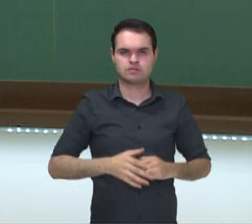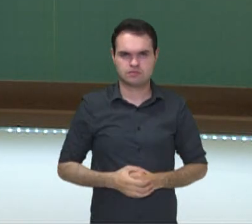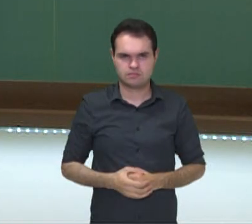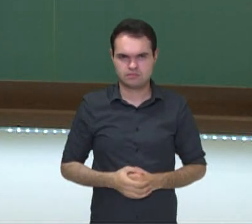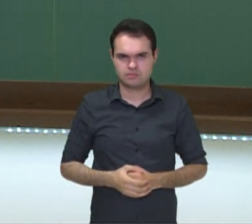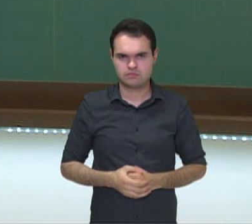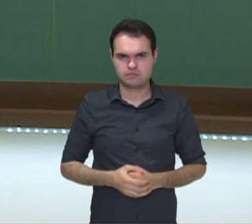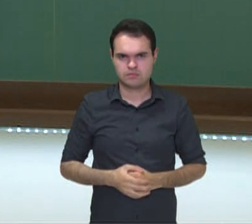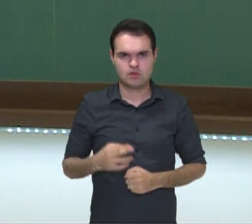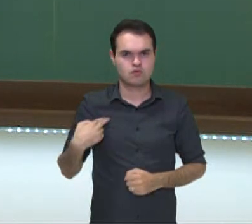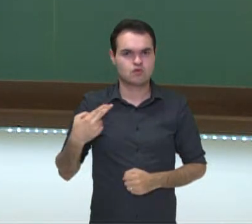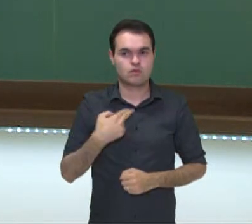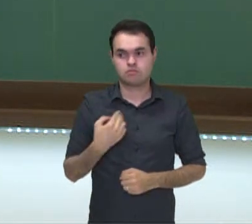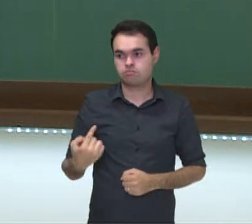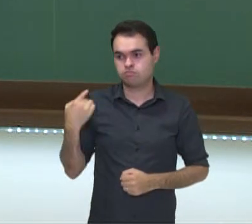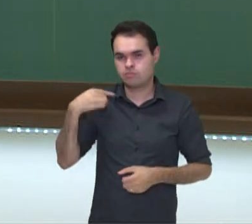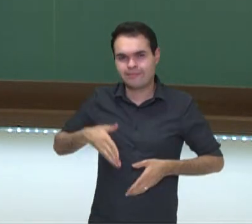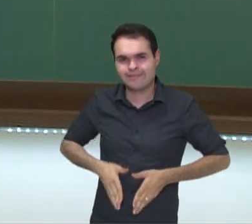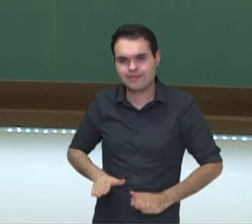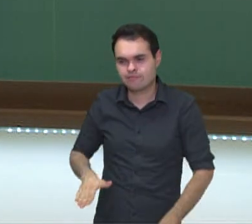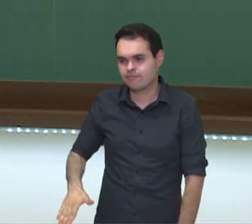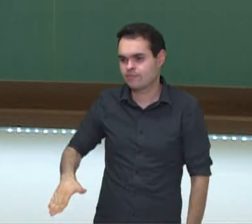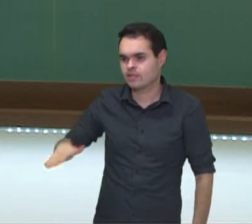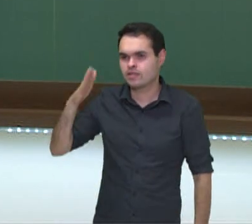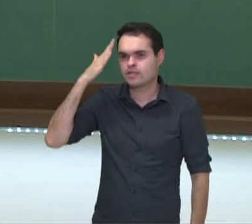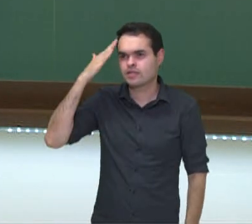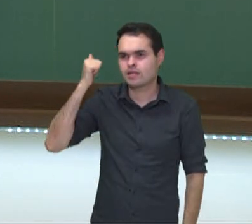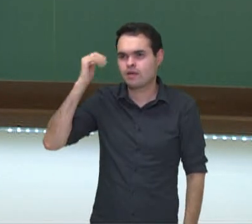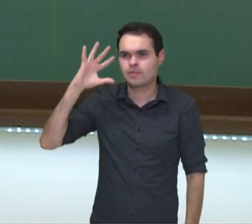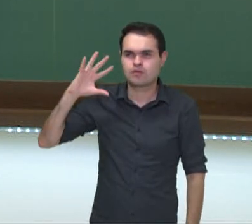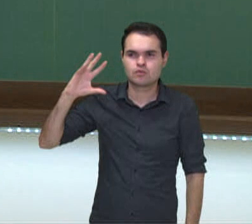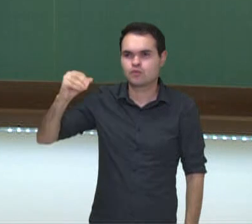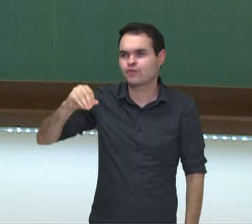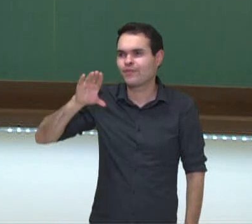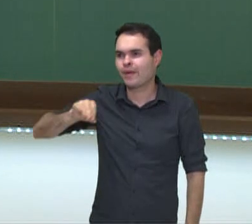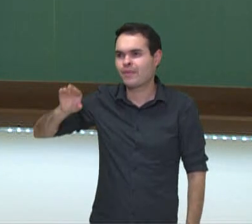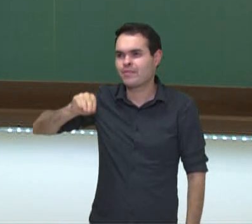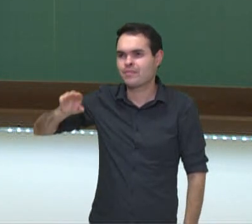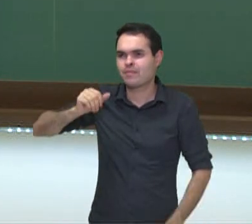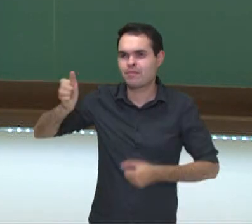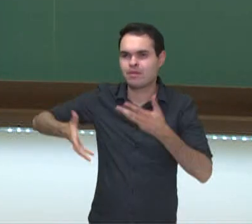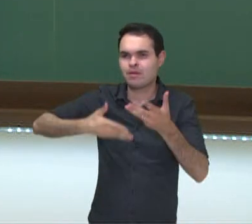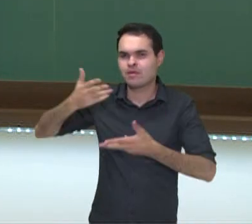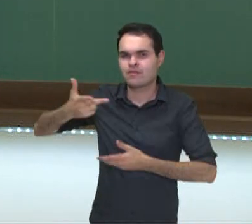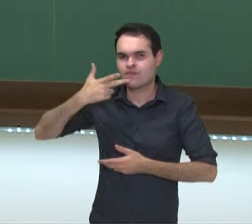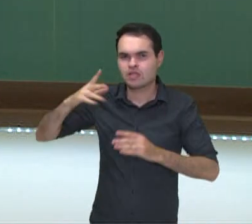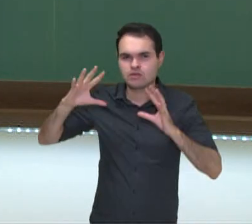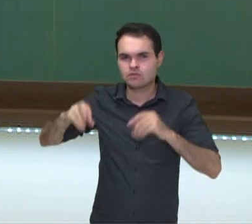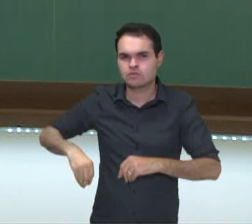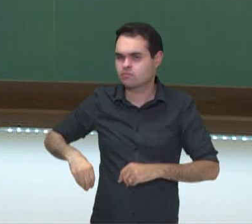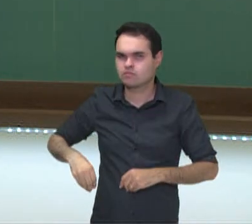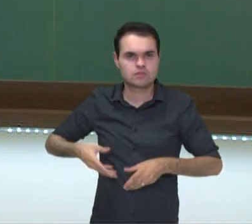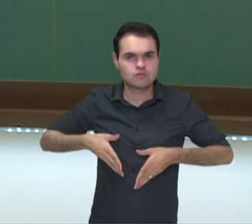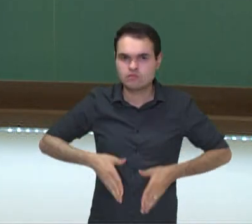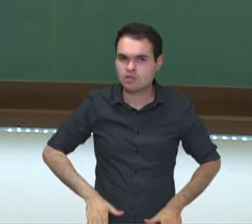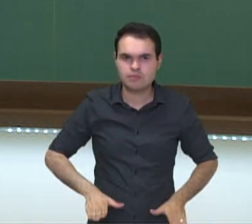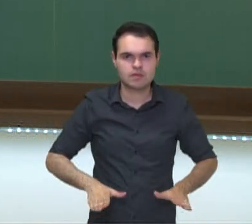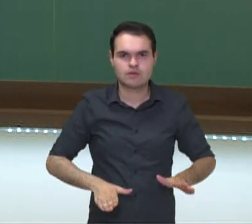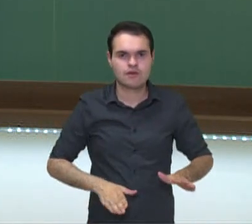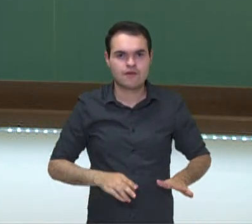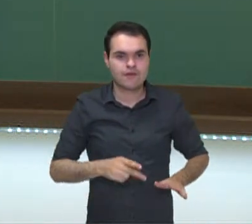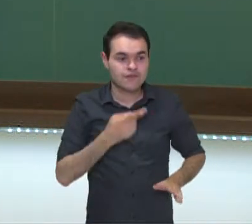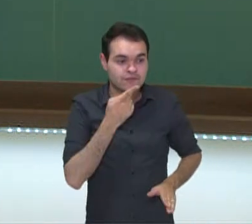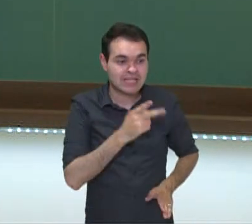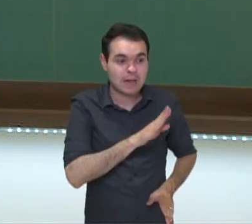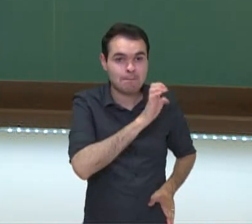como nós não aprendemos, não nascemos sabendo falar, nós também não nascemos sabendo falar bem. Então,